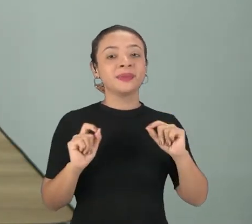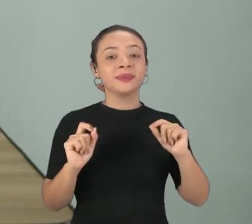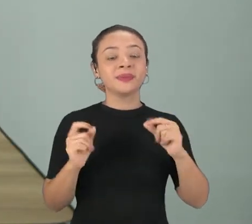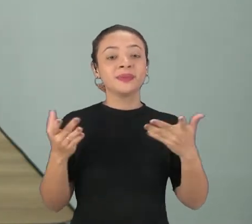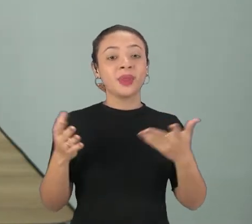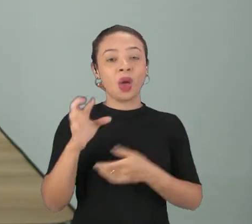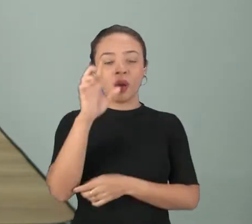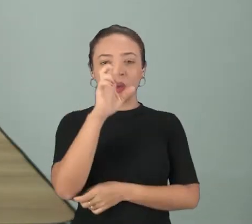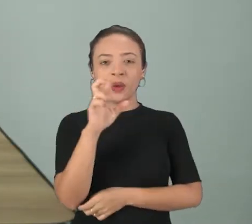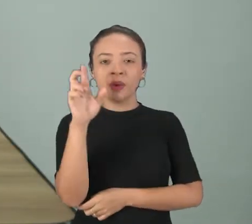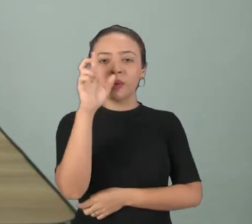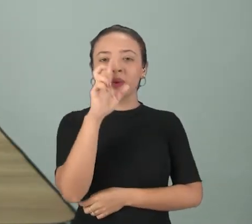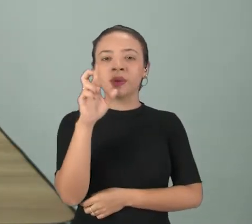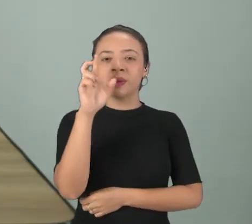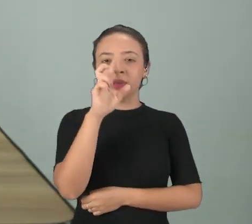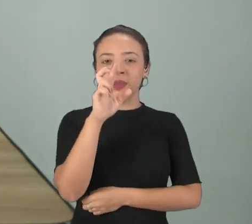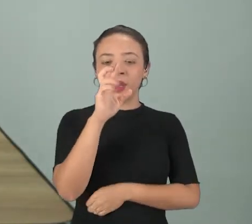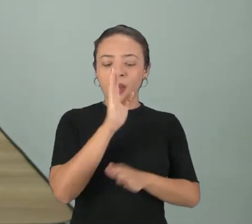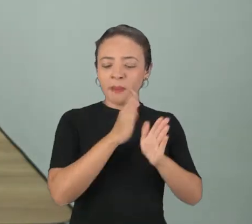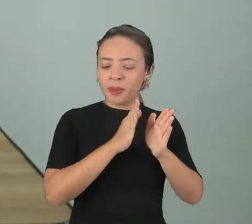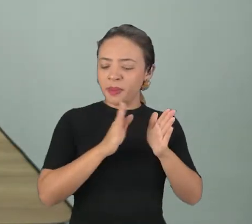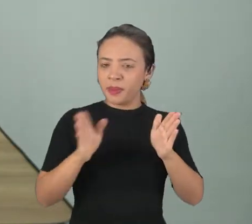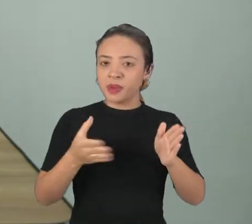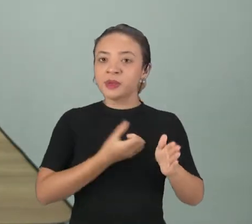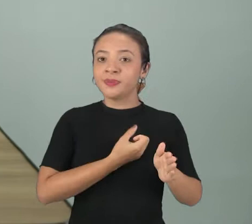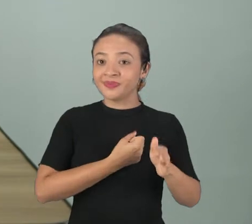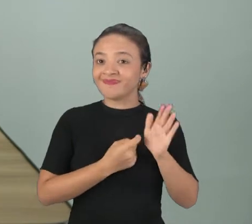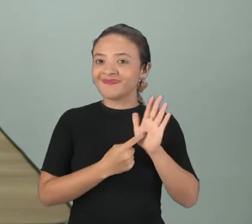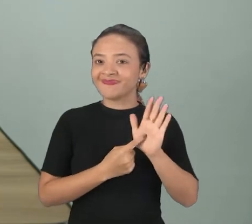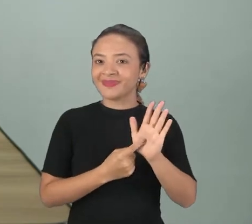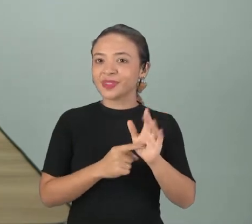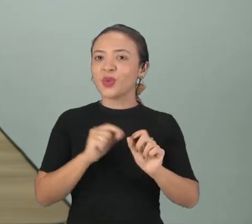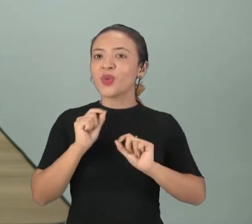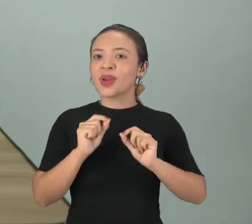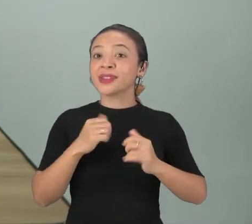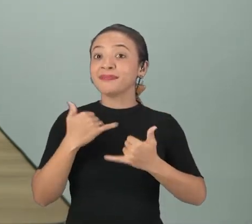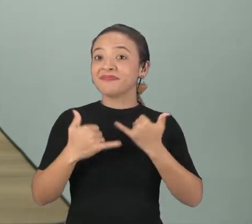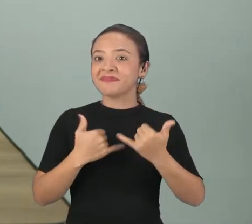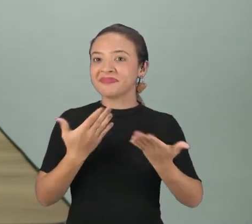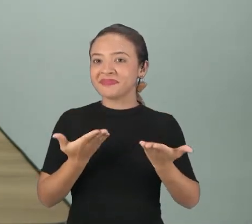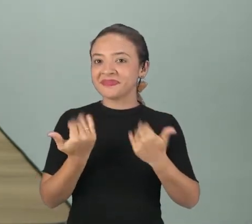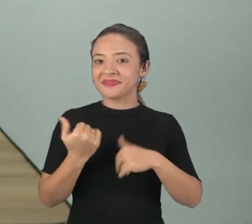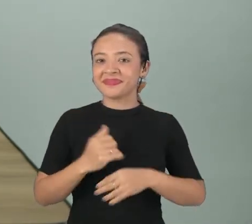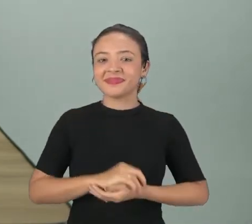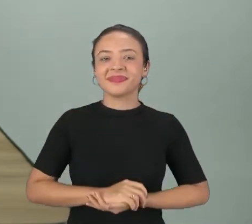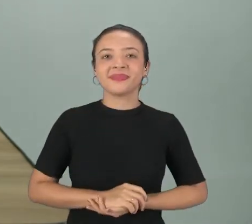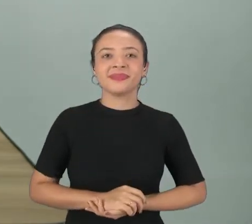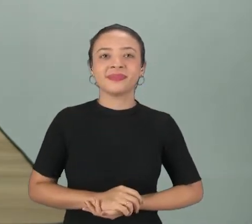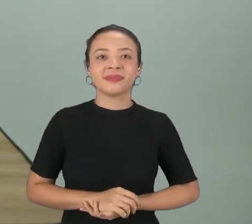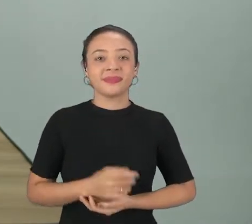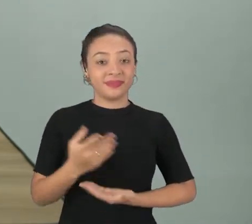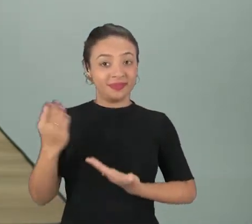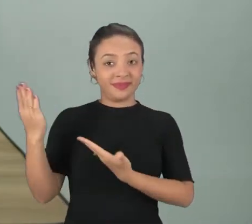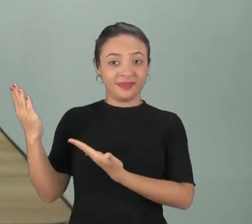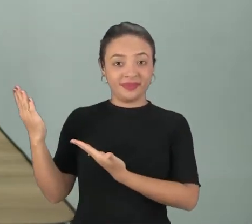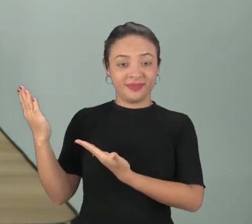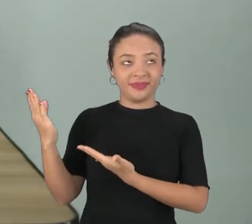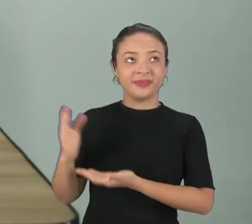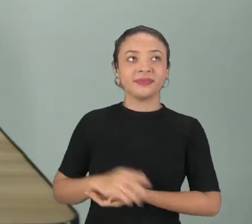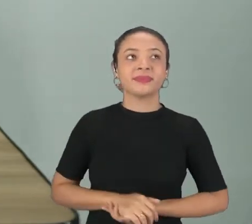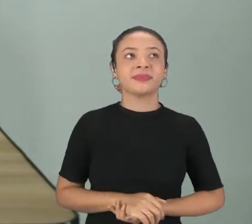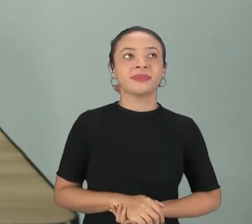nós vamos observar a sequência de números que aparecem um jogo vamos lá Este é o